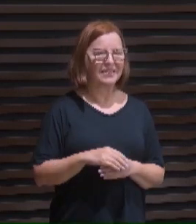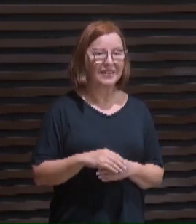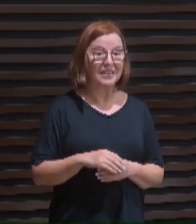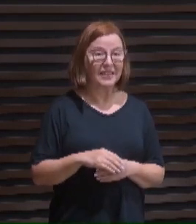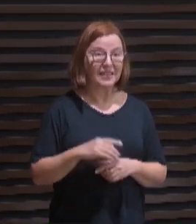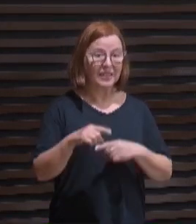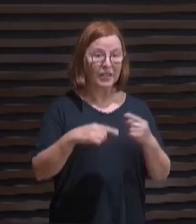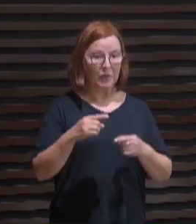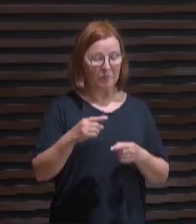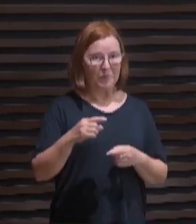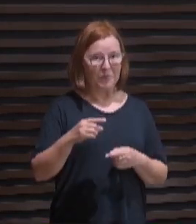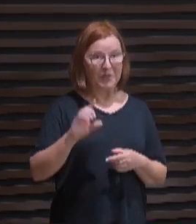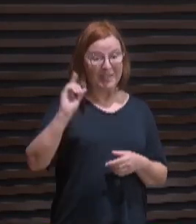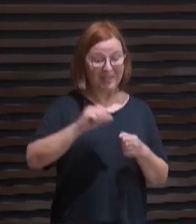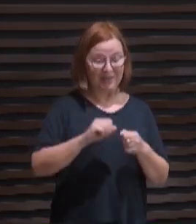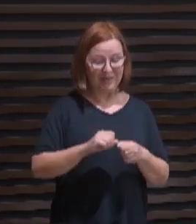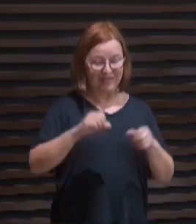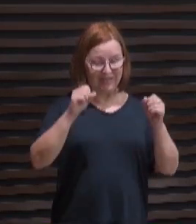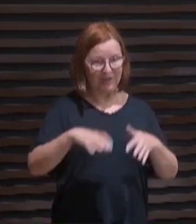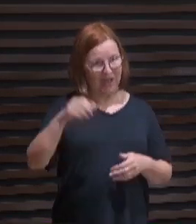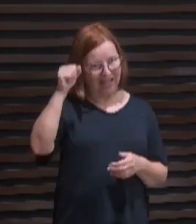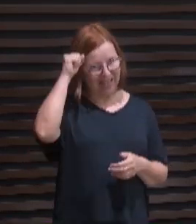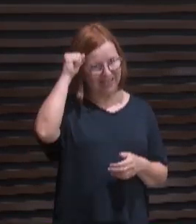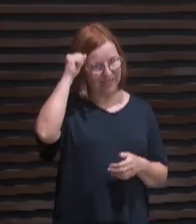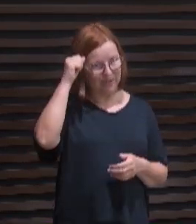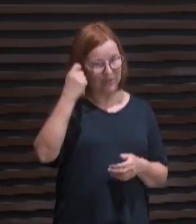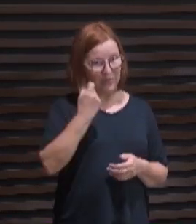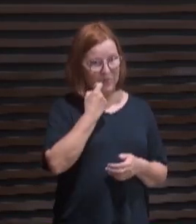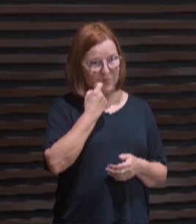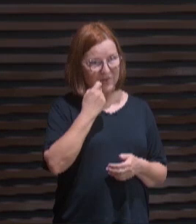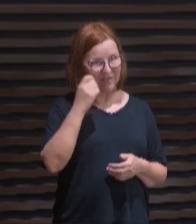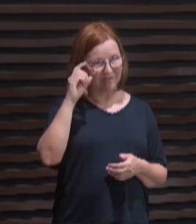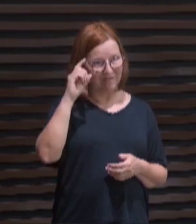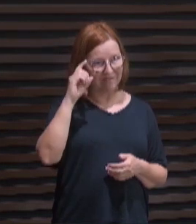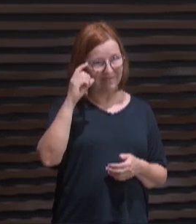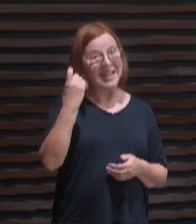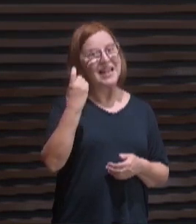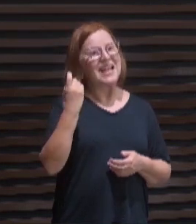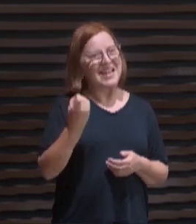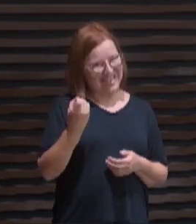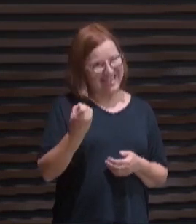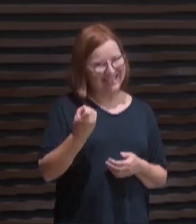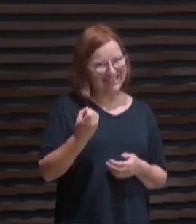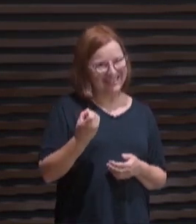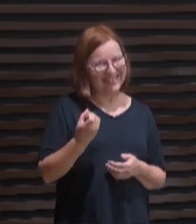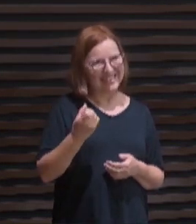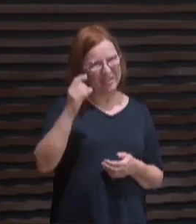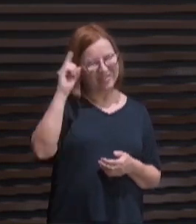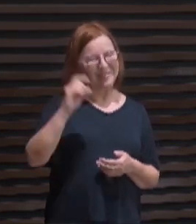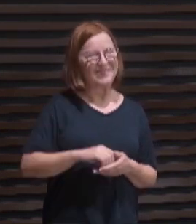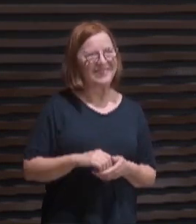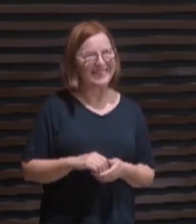no 6º dia. E quando nós entramos no capítulo 3 de Gênesis, vemos logo